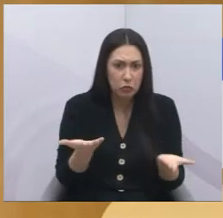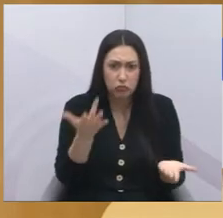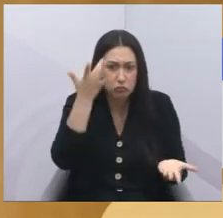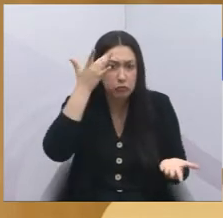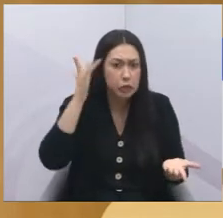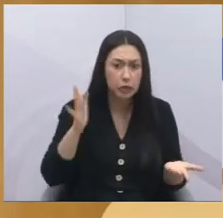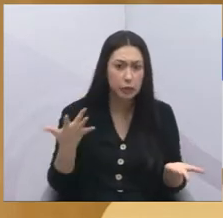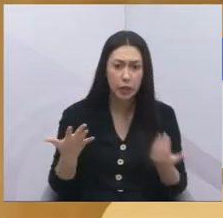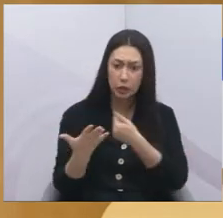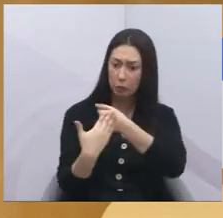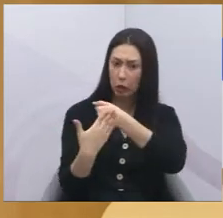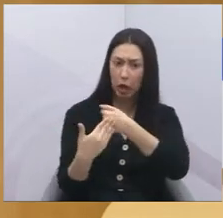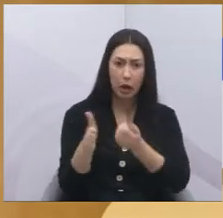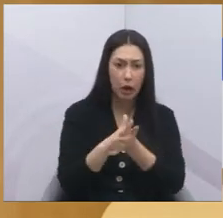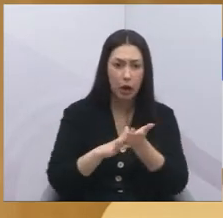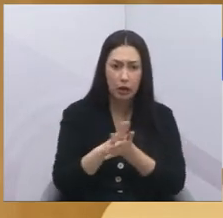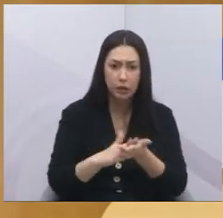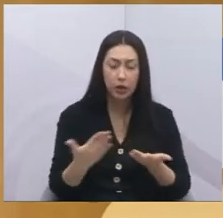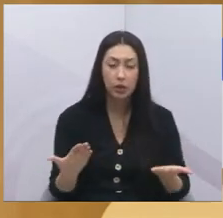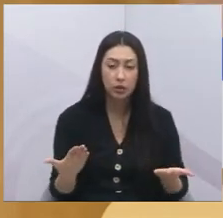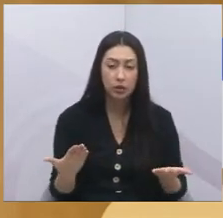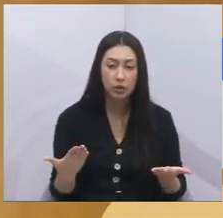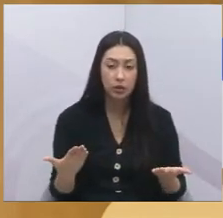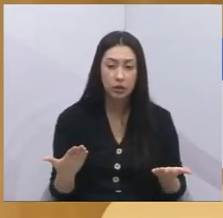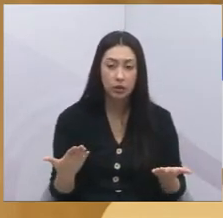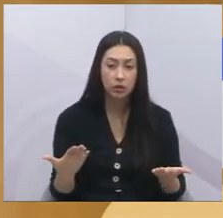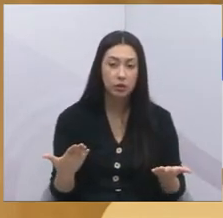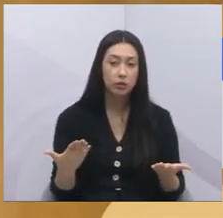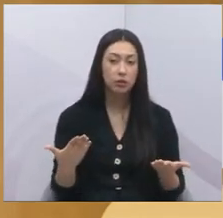reunião que fizeram entre eles.